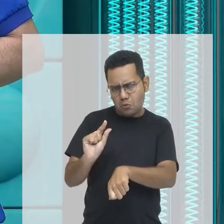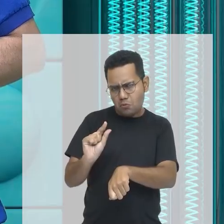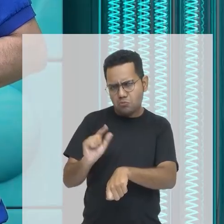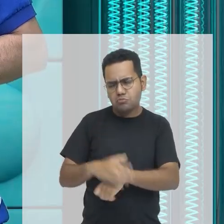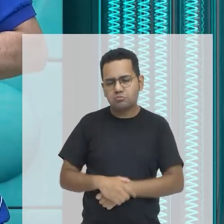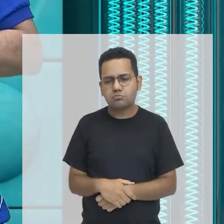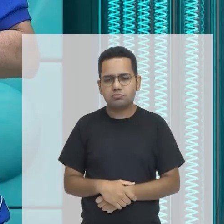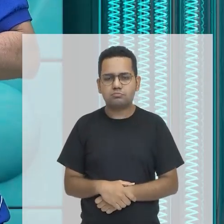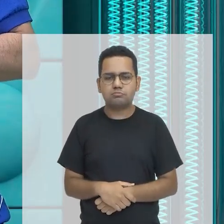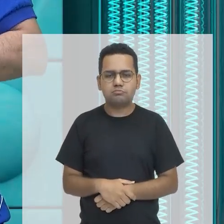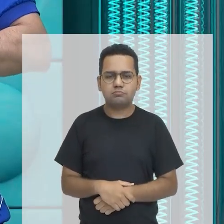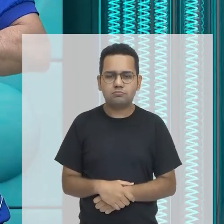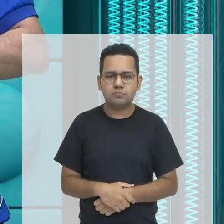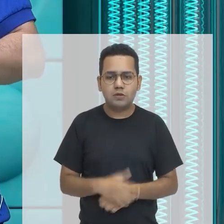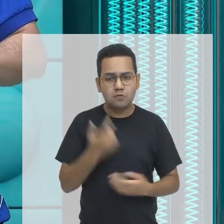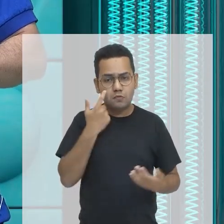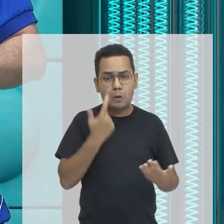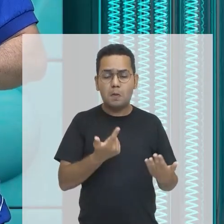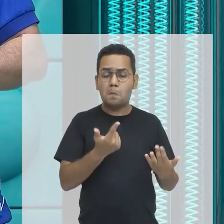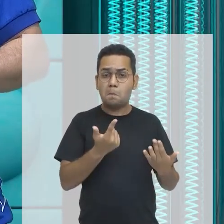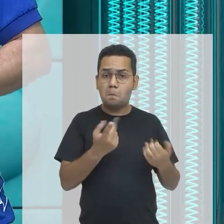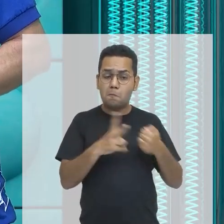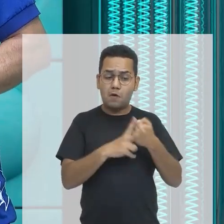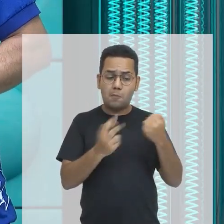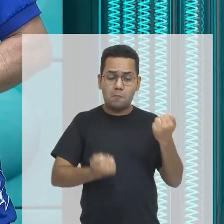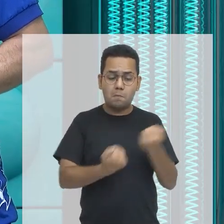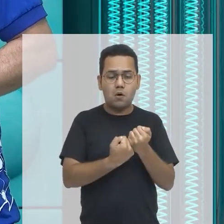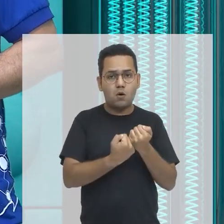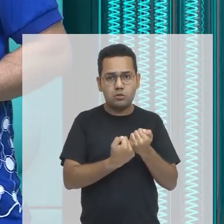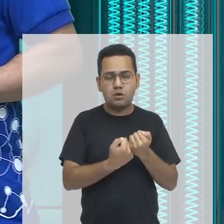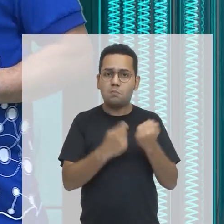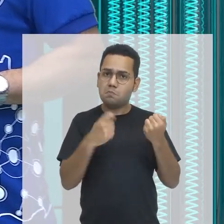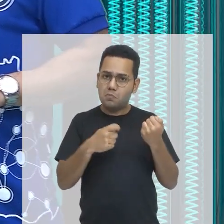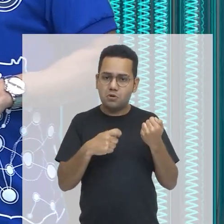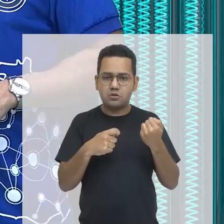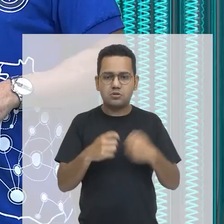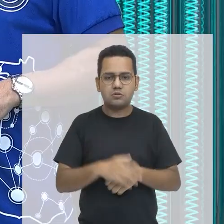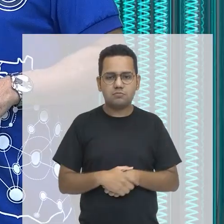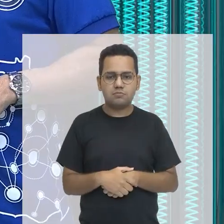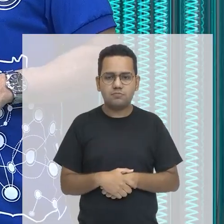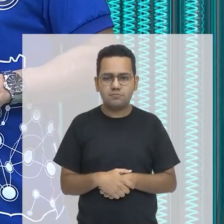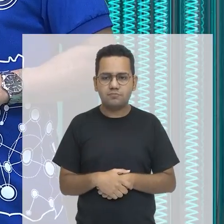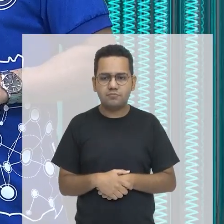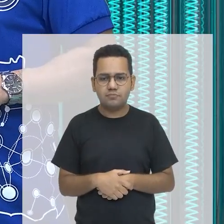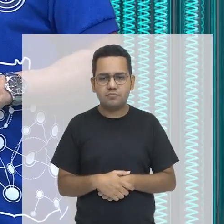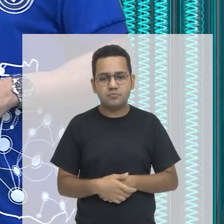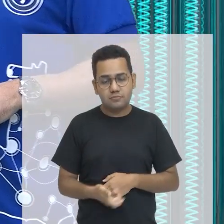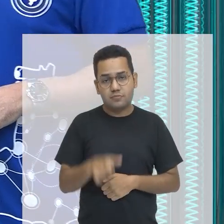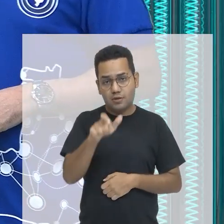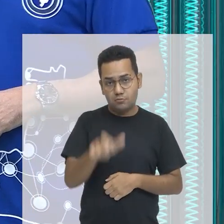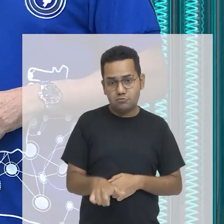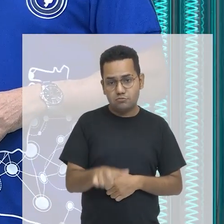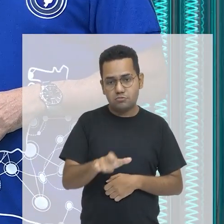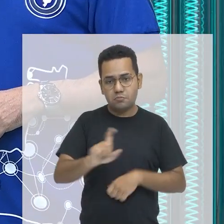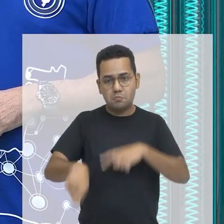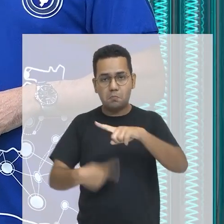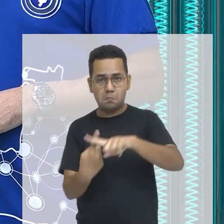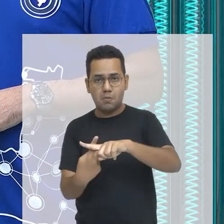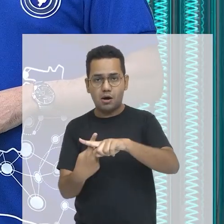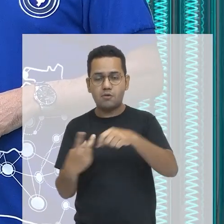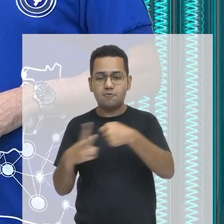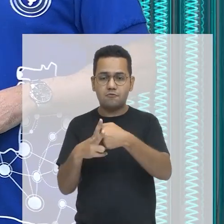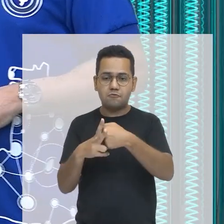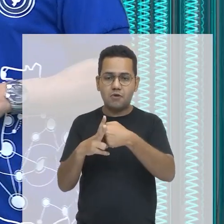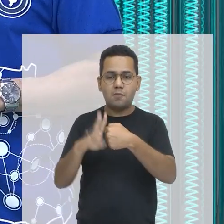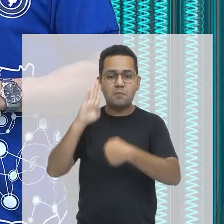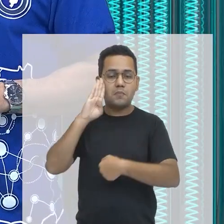minha pergunta com o verbo modal, que também é um auxiliar, can, daí o sujeito aqui, daí o verbo principal,